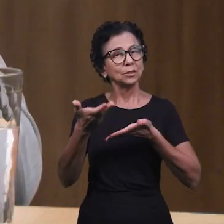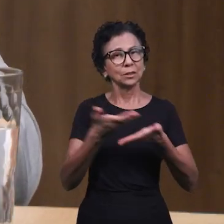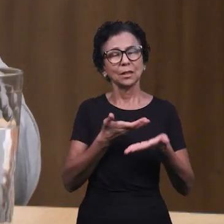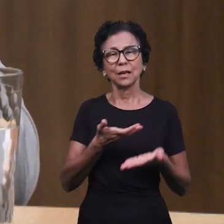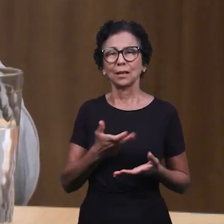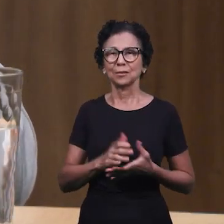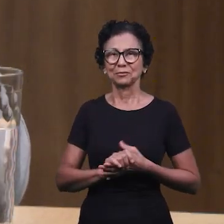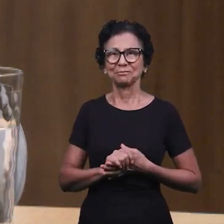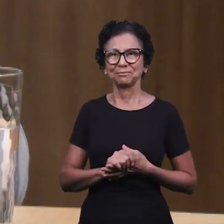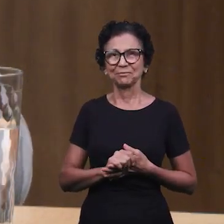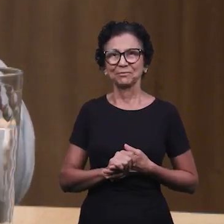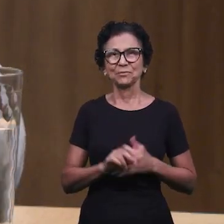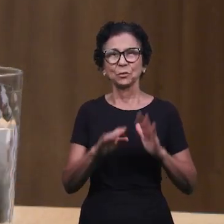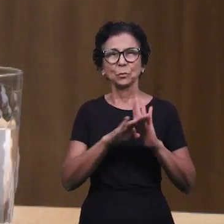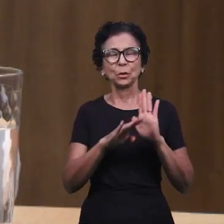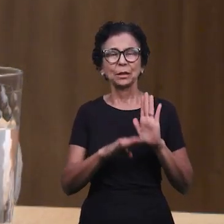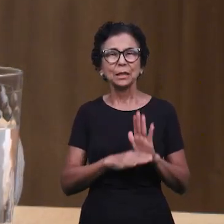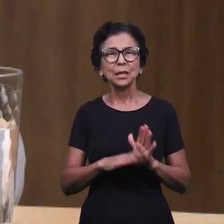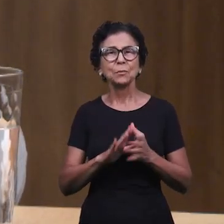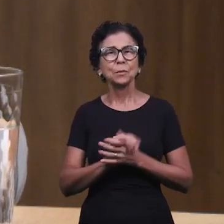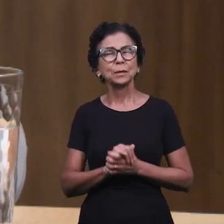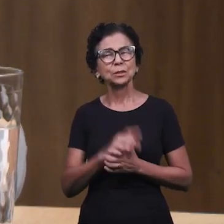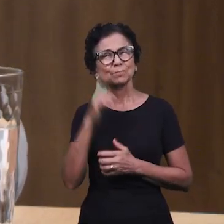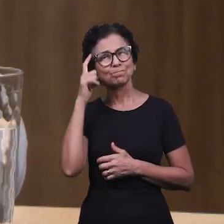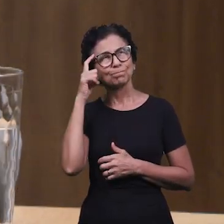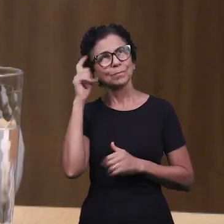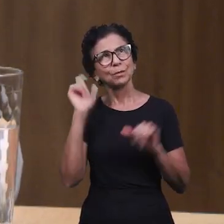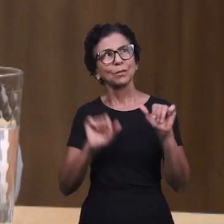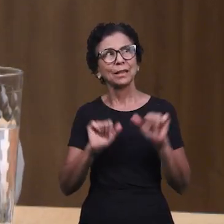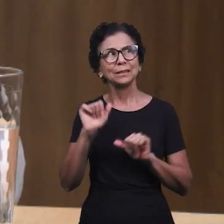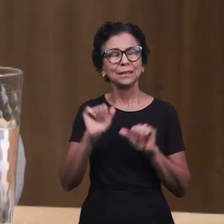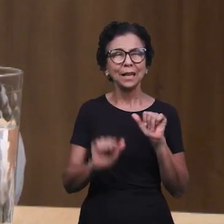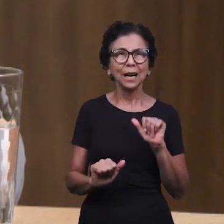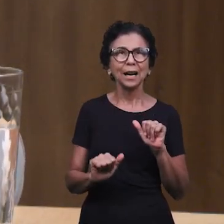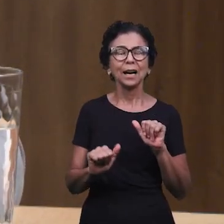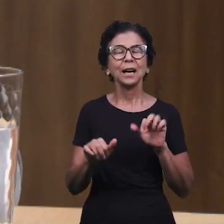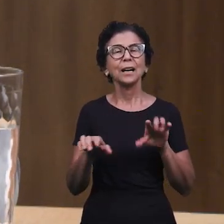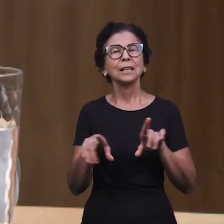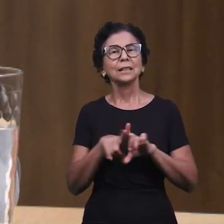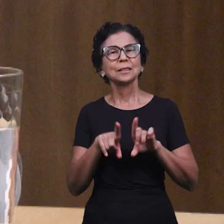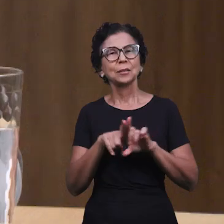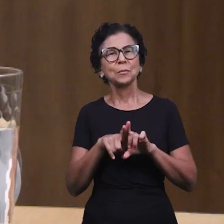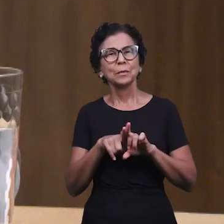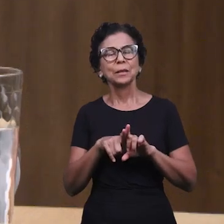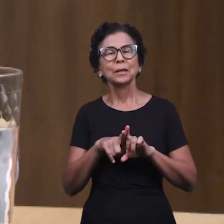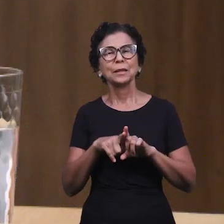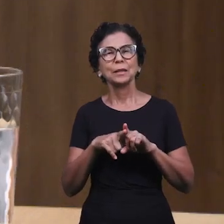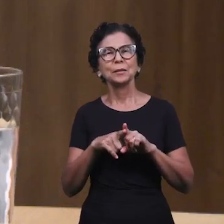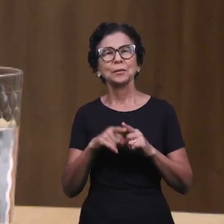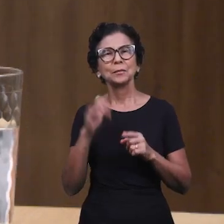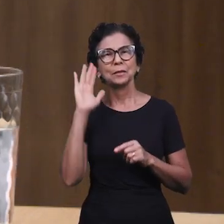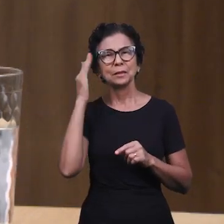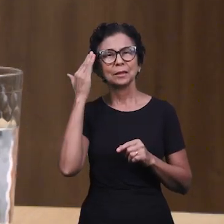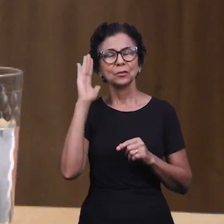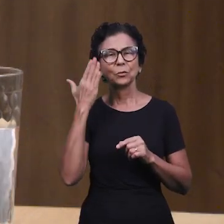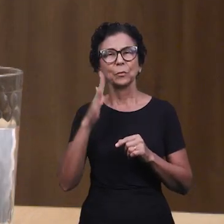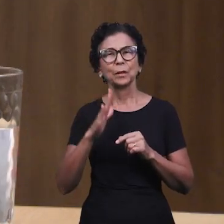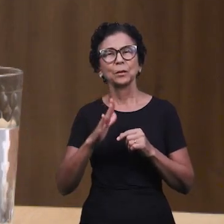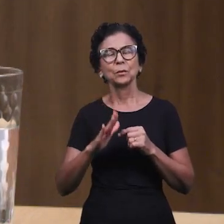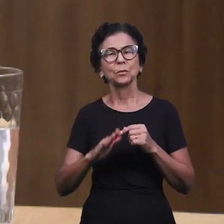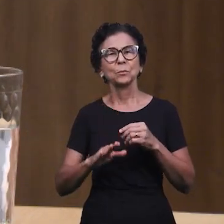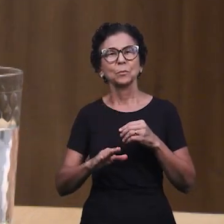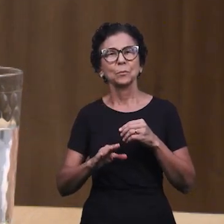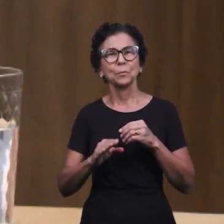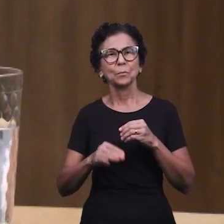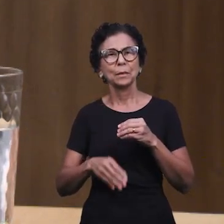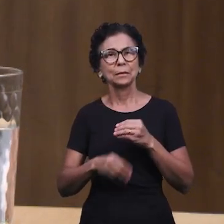a gente possa refletir, repercutir isso e aprimorar o nosso entendimento da palavra. E eu começo colocando